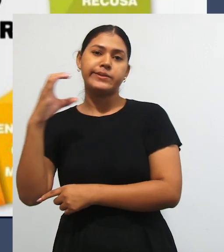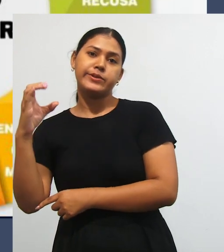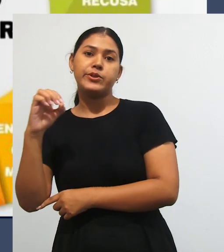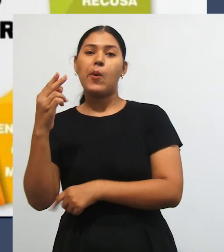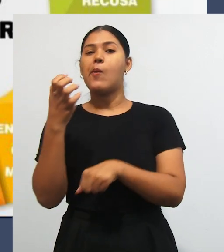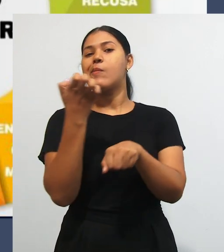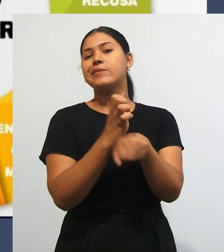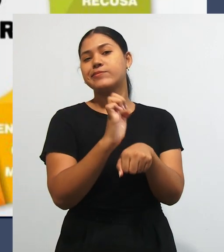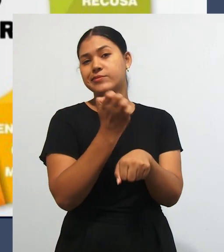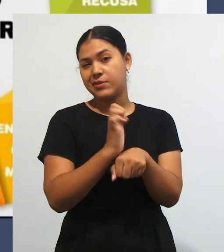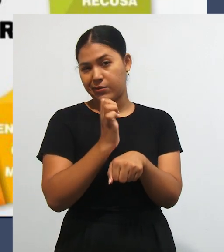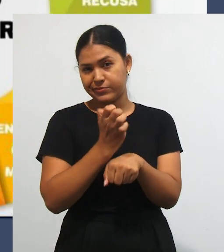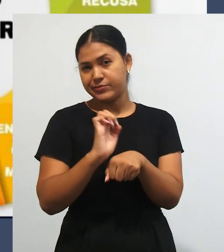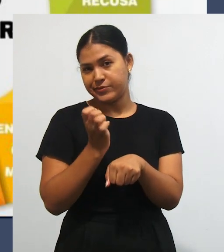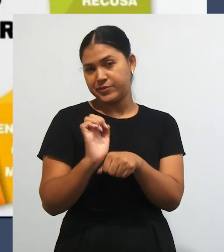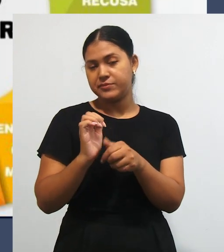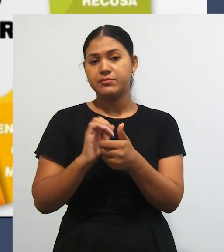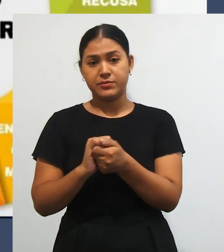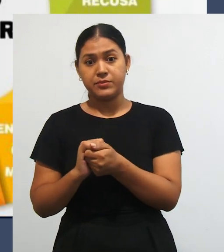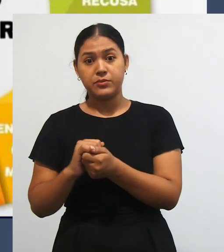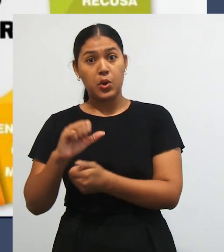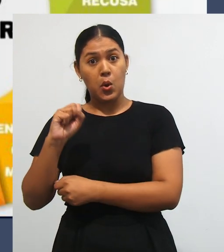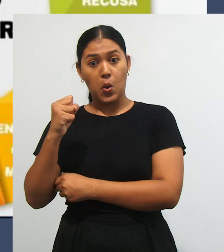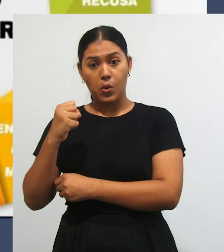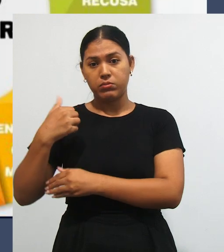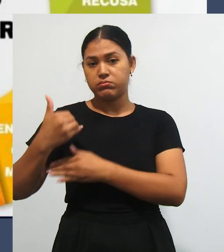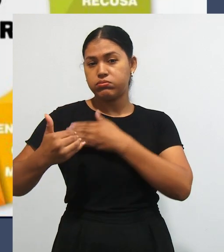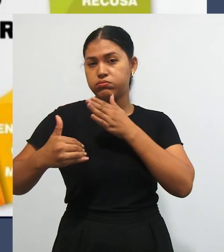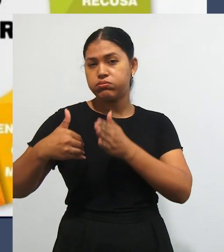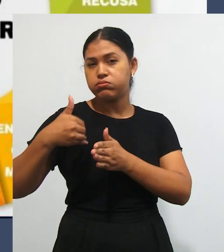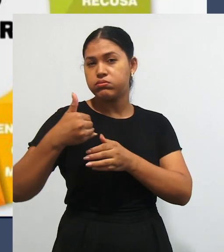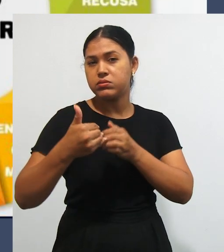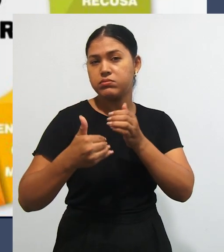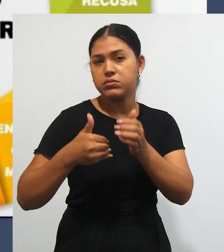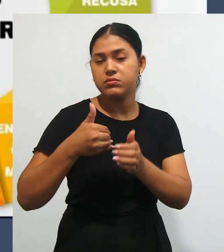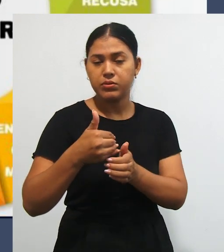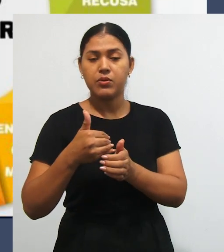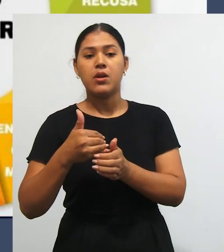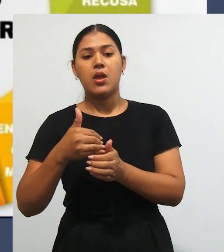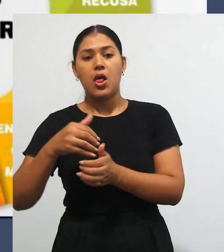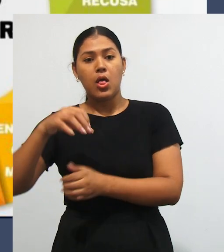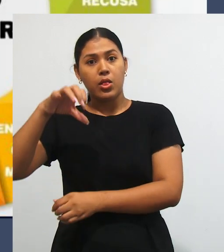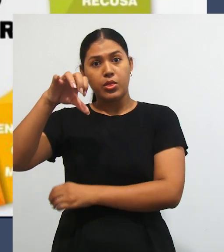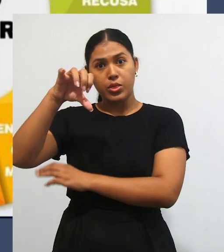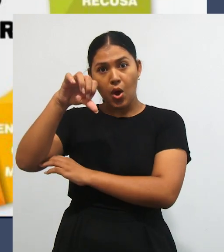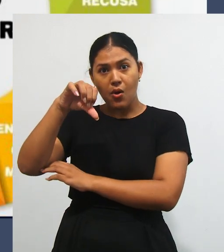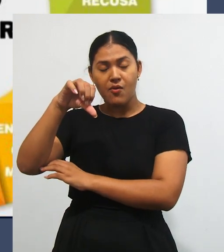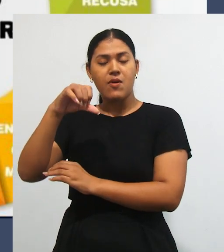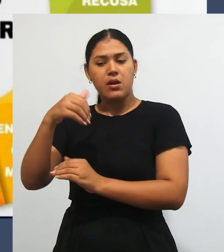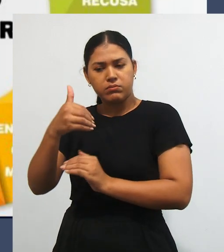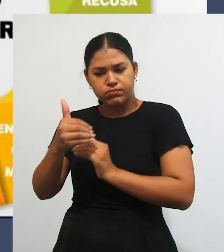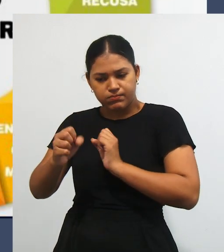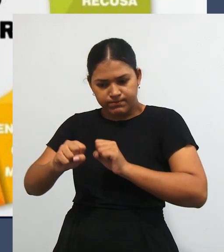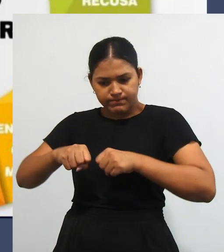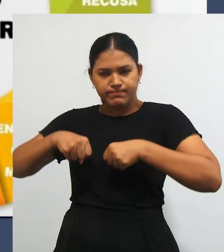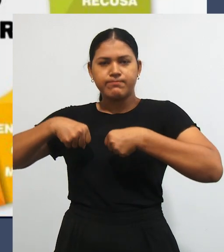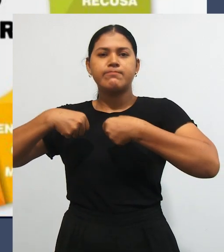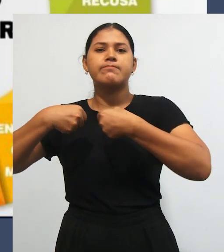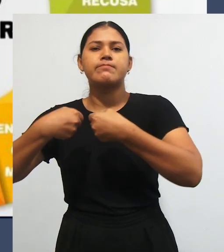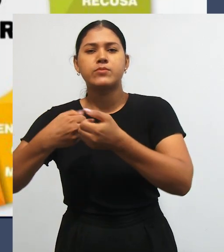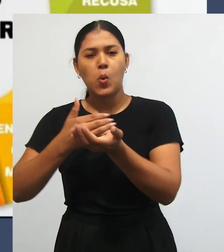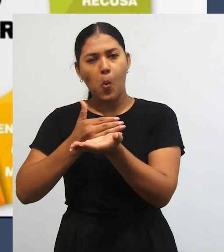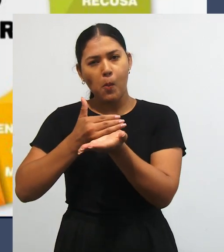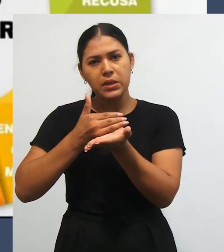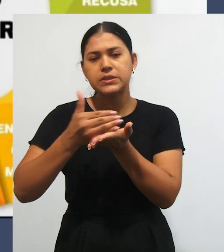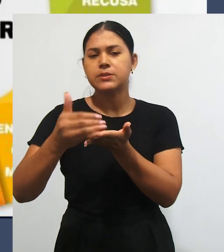ser o estágio, Então, ele faz a sua iniciação, que é a sua caminhada nessa nova jornada,